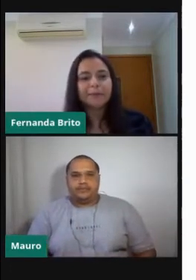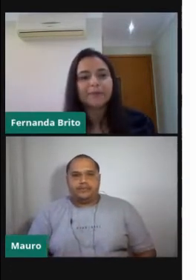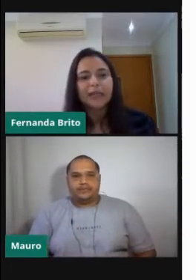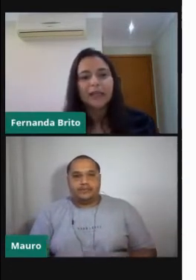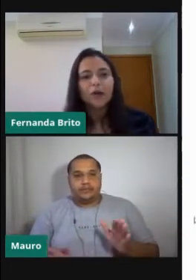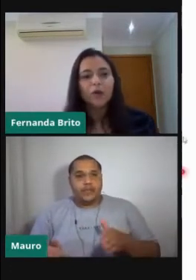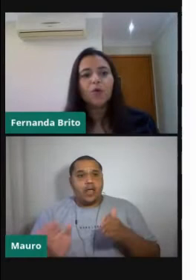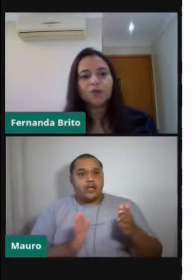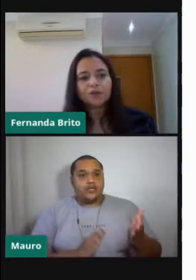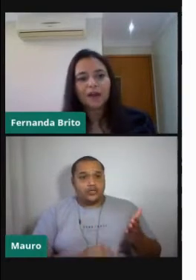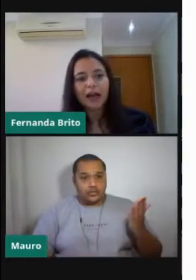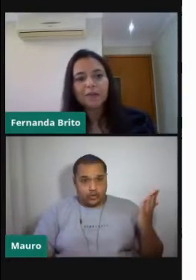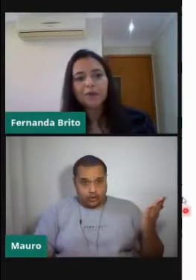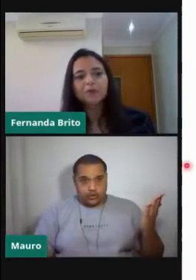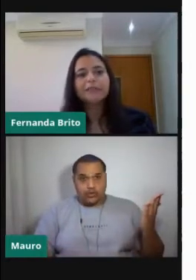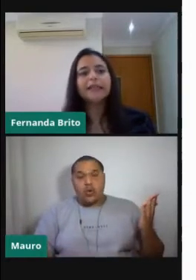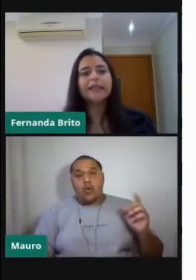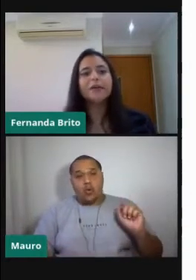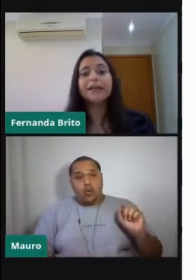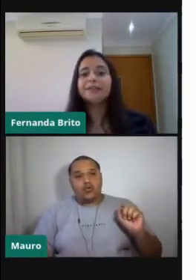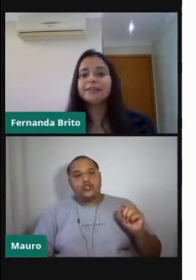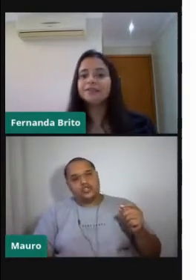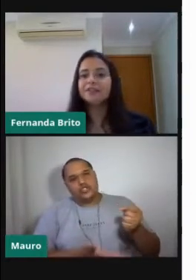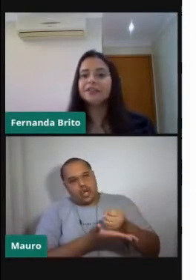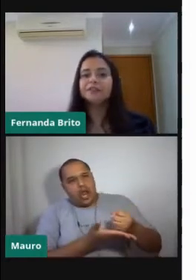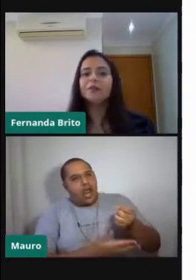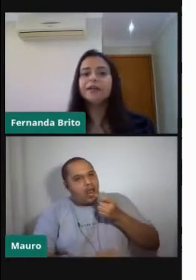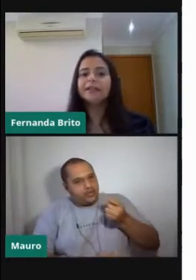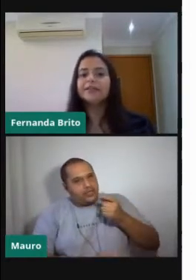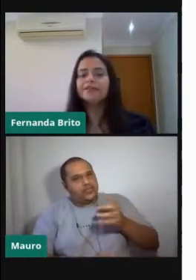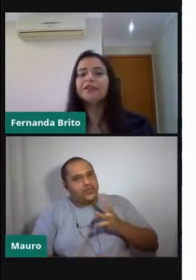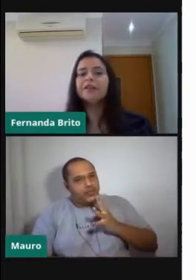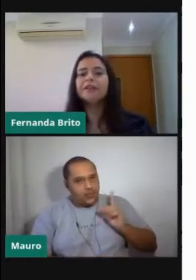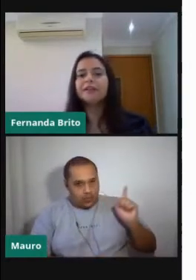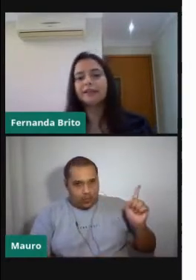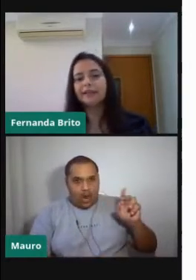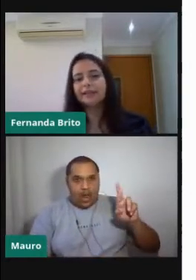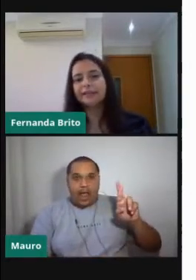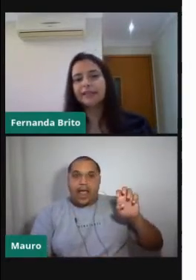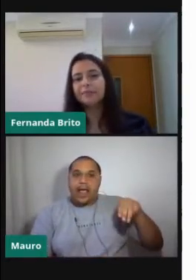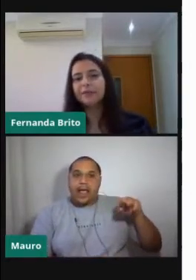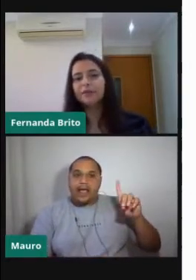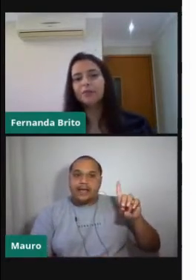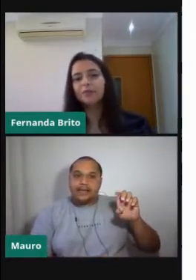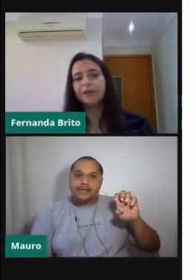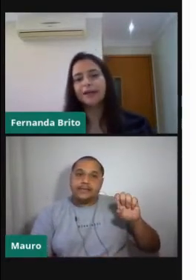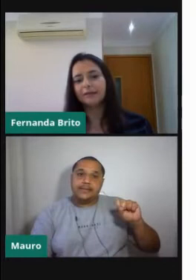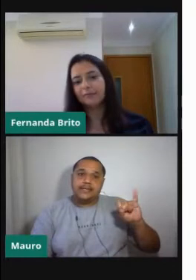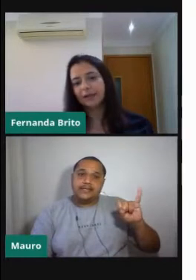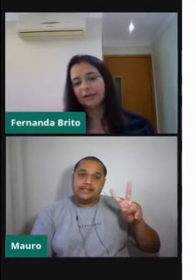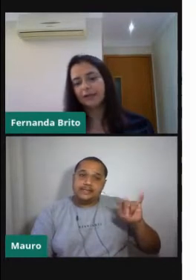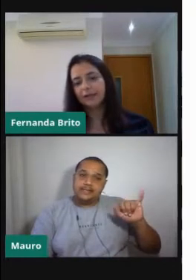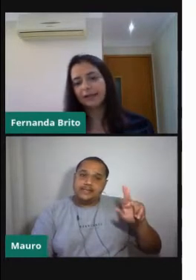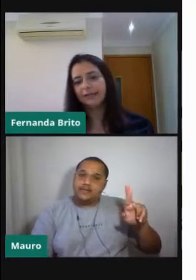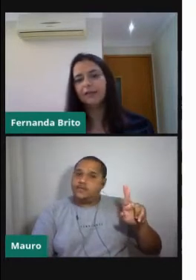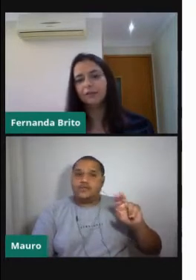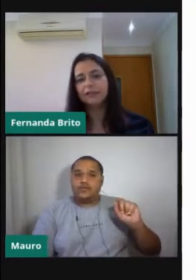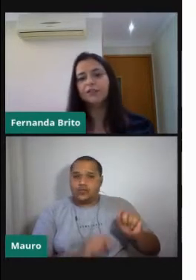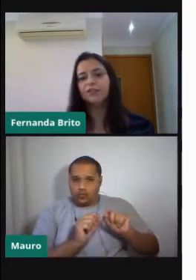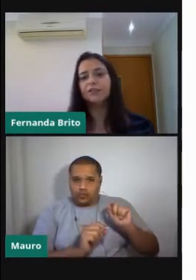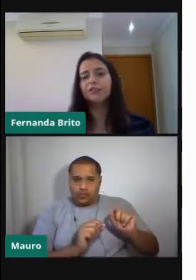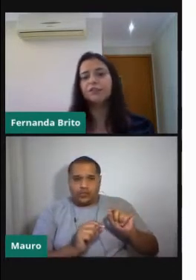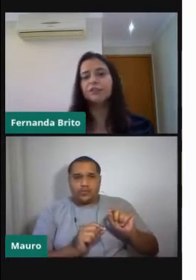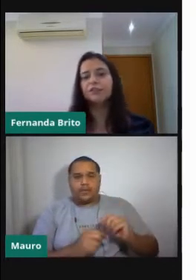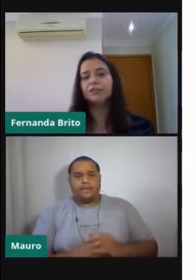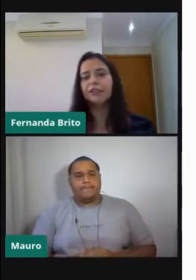Pois bem, um outro fármaco, né, é o Remdesivir. Então, o Remdesivir, ele exibe uma ação,